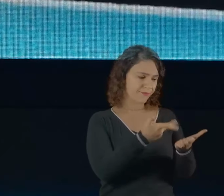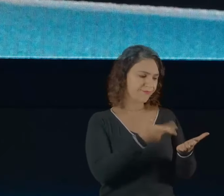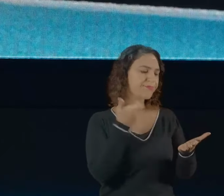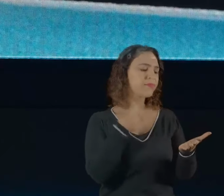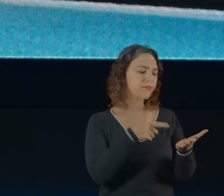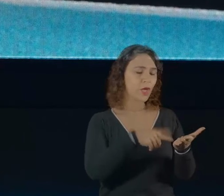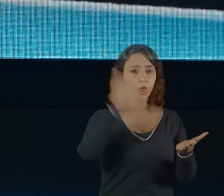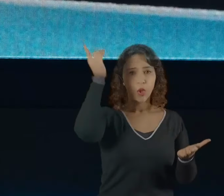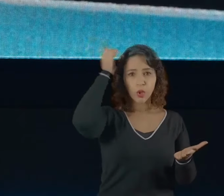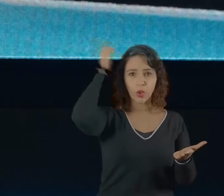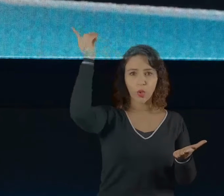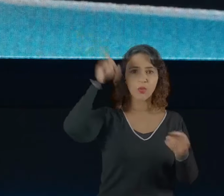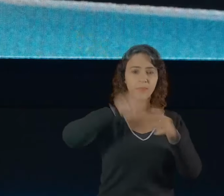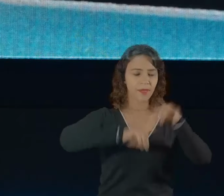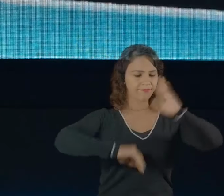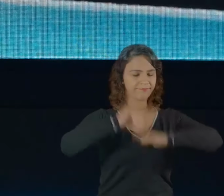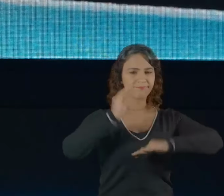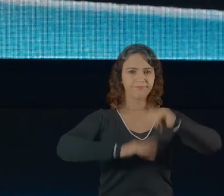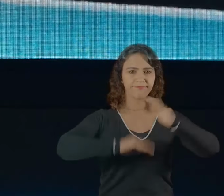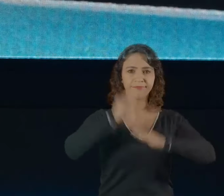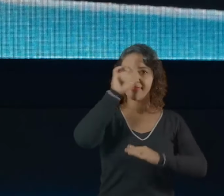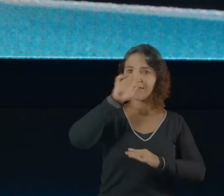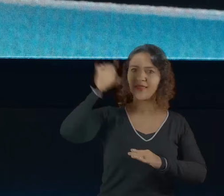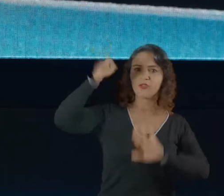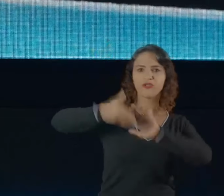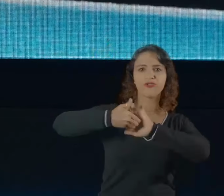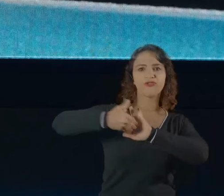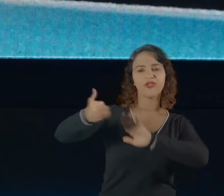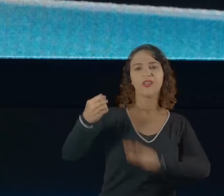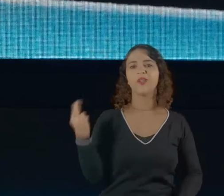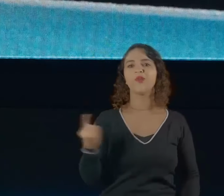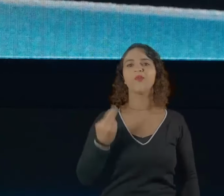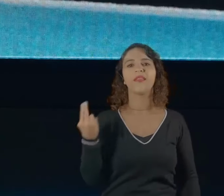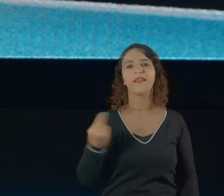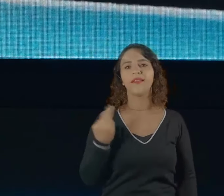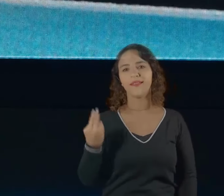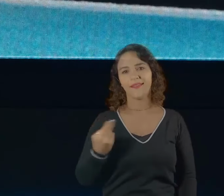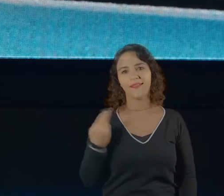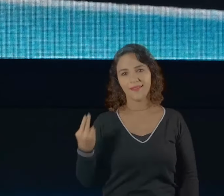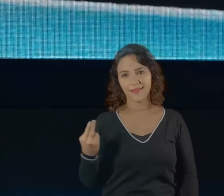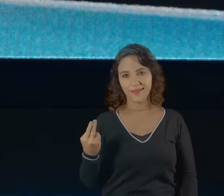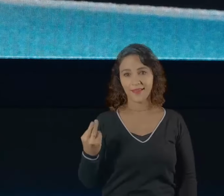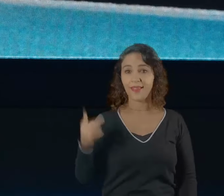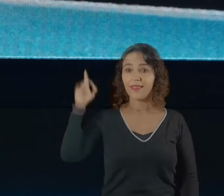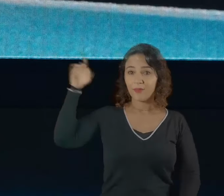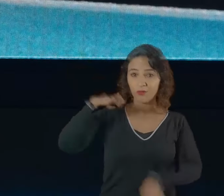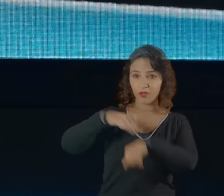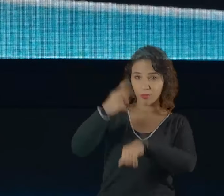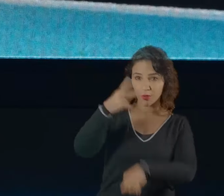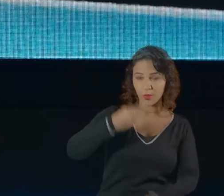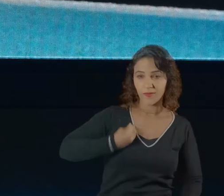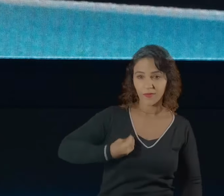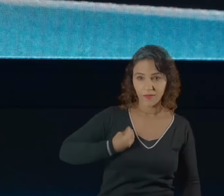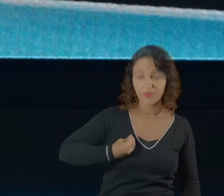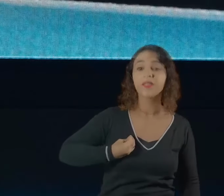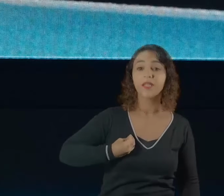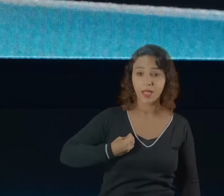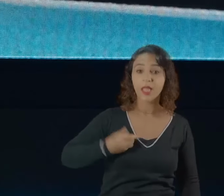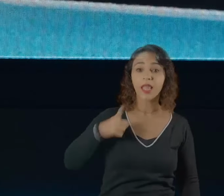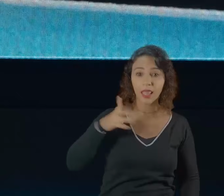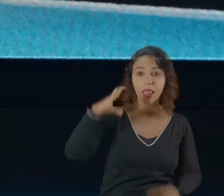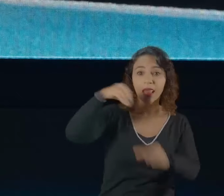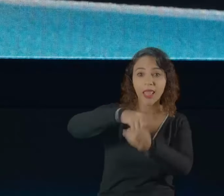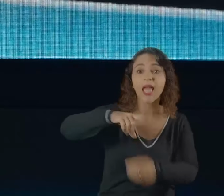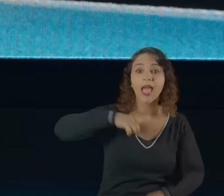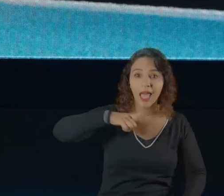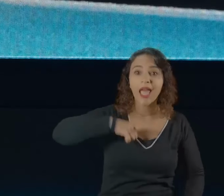a vocação de Deus são irrevogáveis. O chamado de Deus para a tua vida ainda está